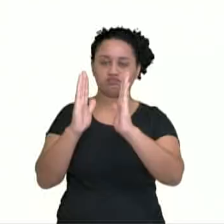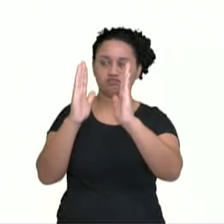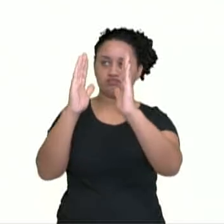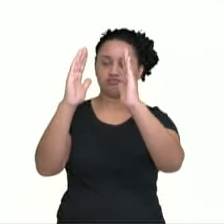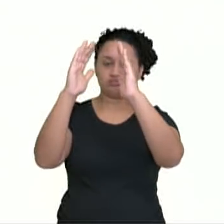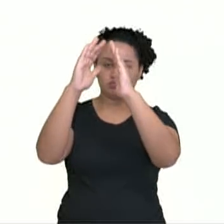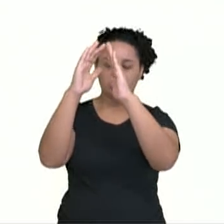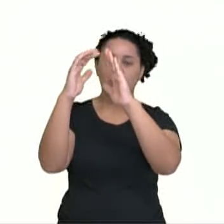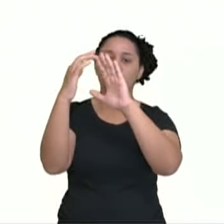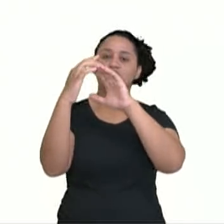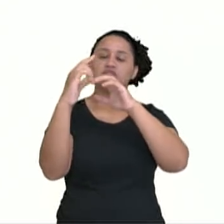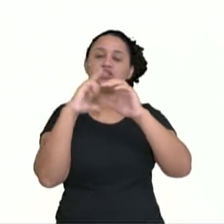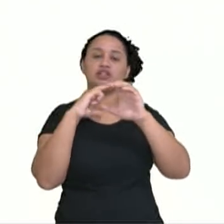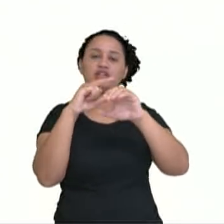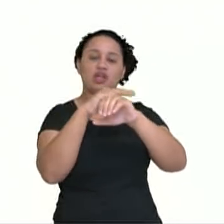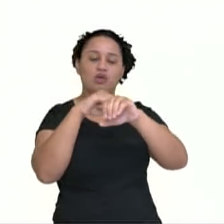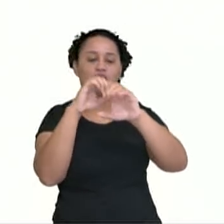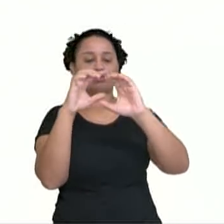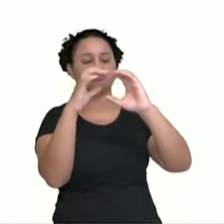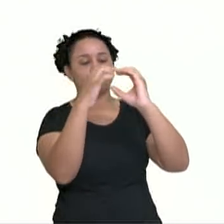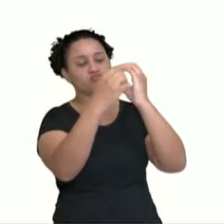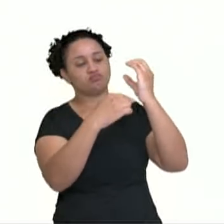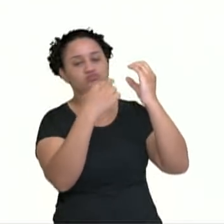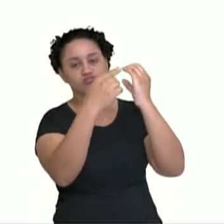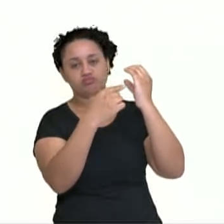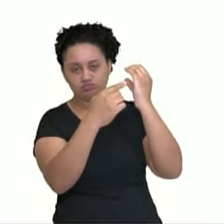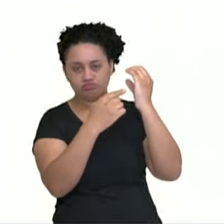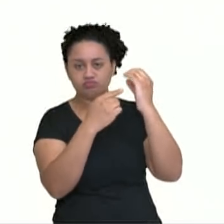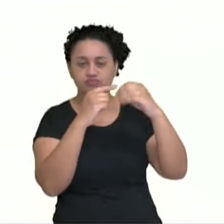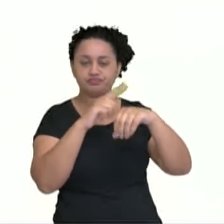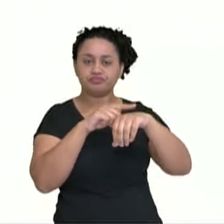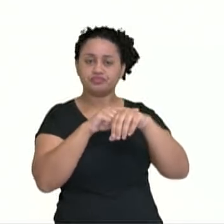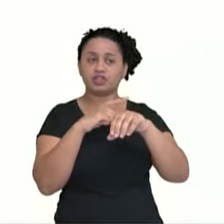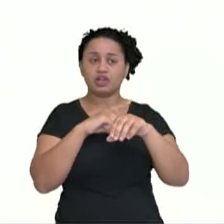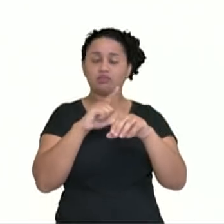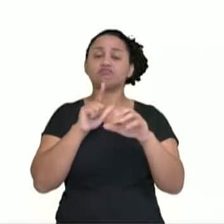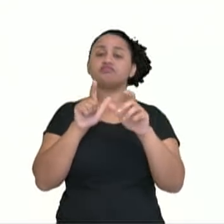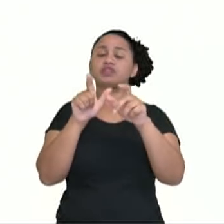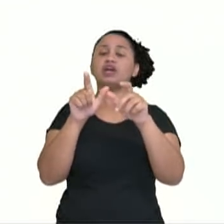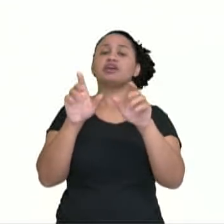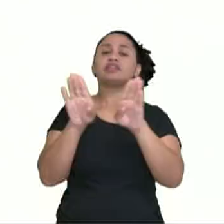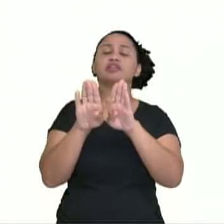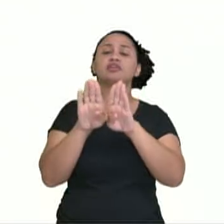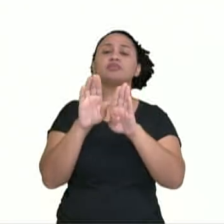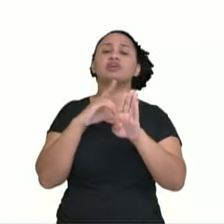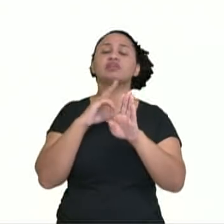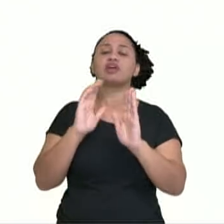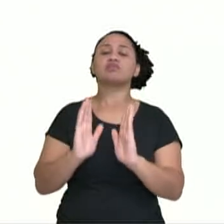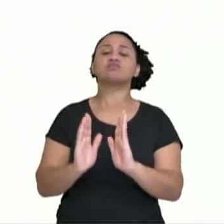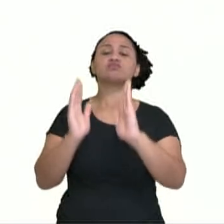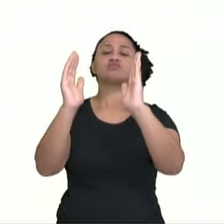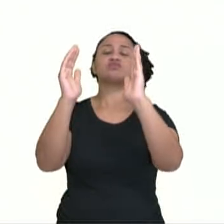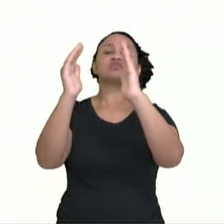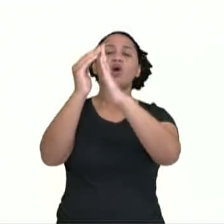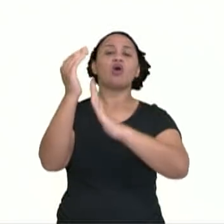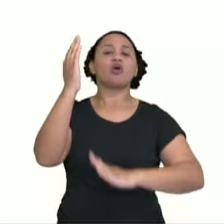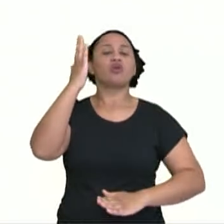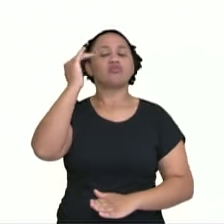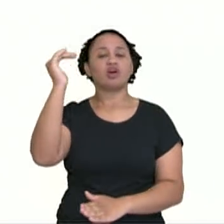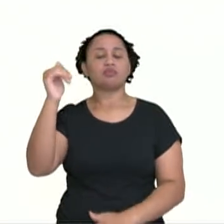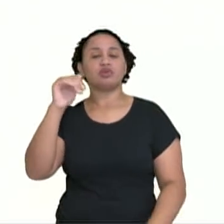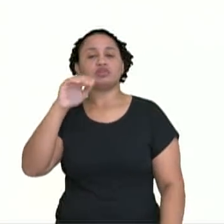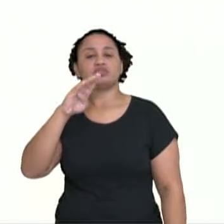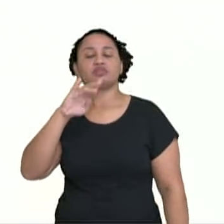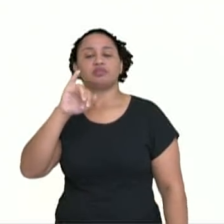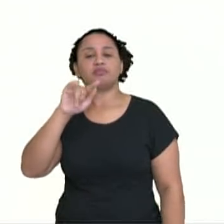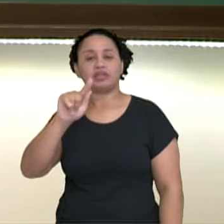relógio, porque ali então pertencendo a esse palácio, nós vamos ver a torre do famoso Big